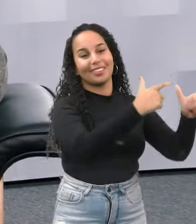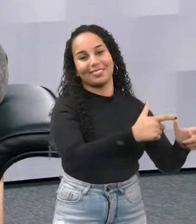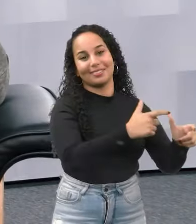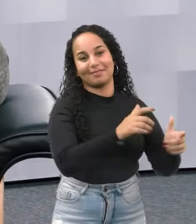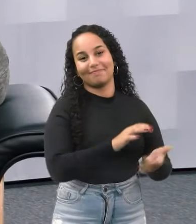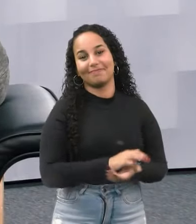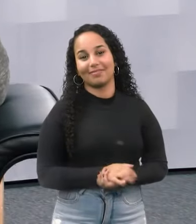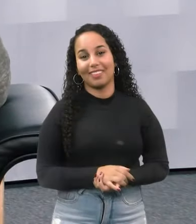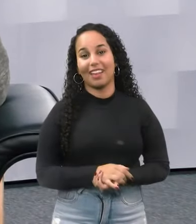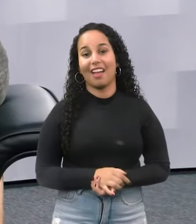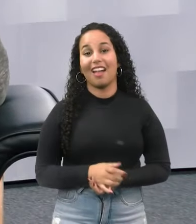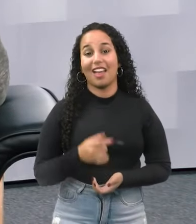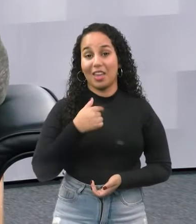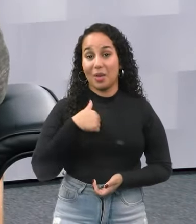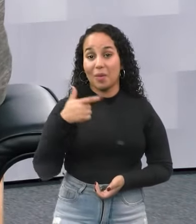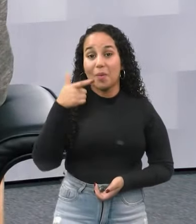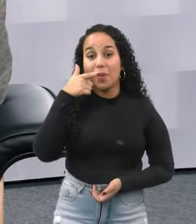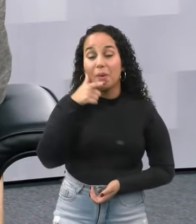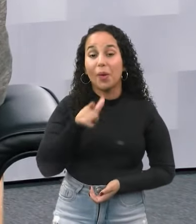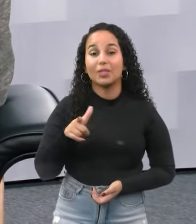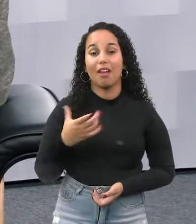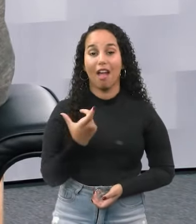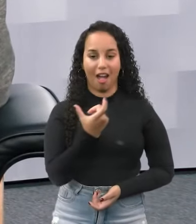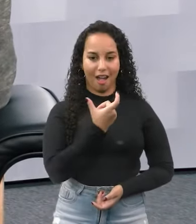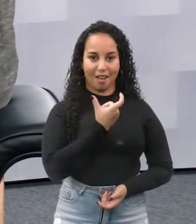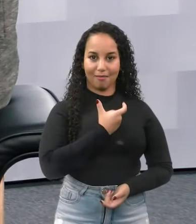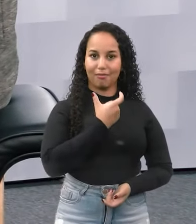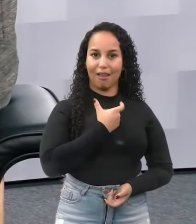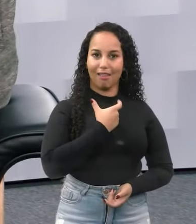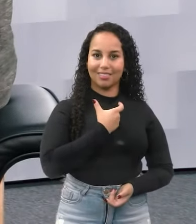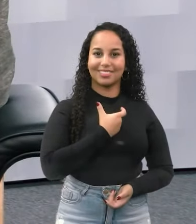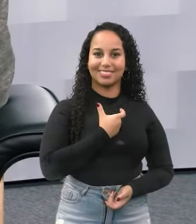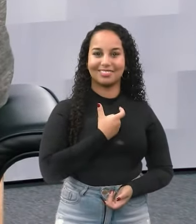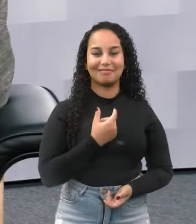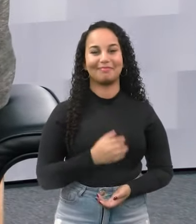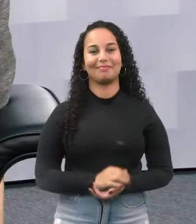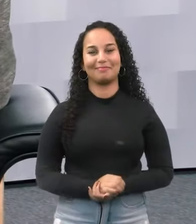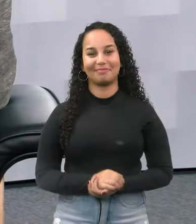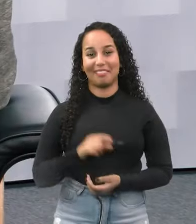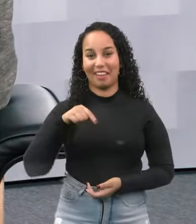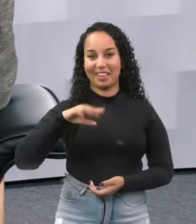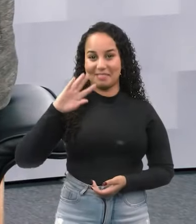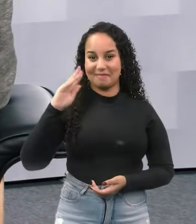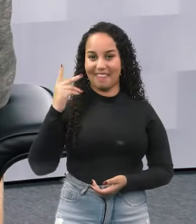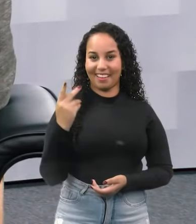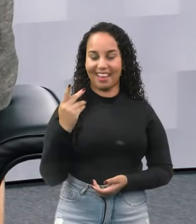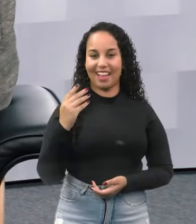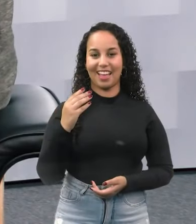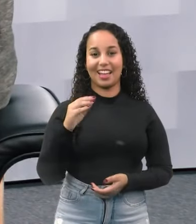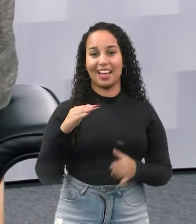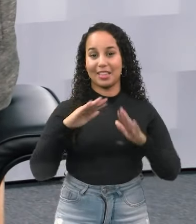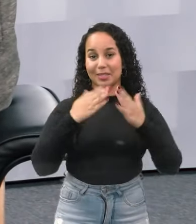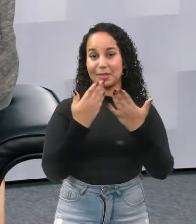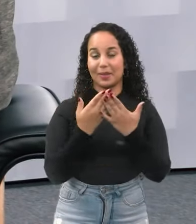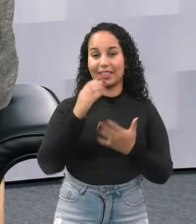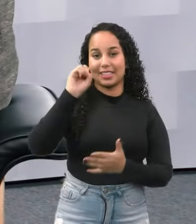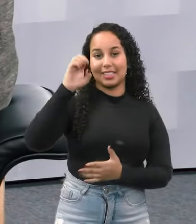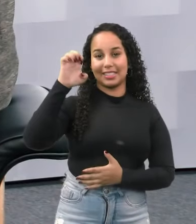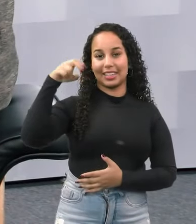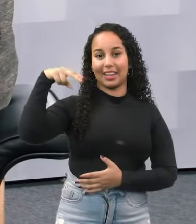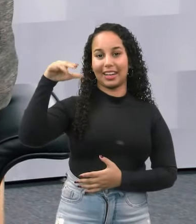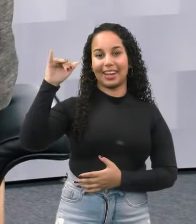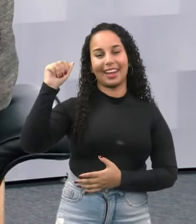fui condecorado com uma medalha no Senai, aqui em Belo Horizonte, no Centro de